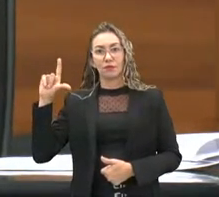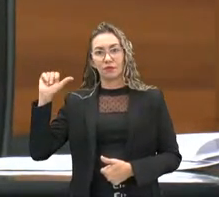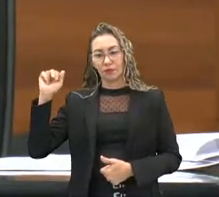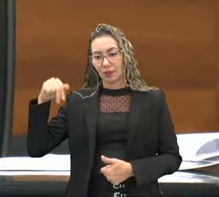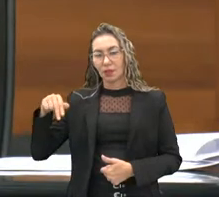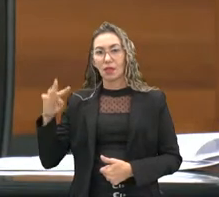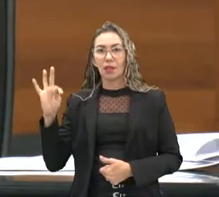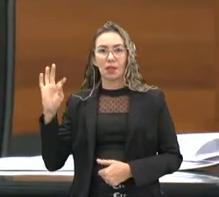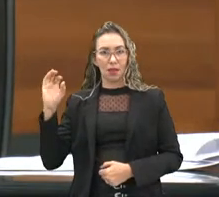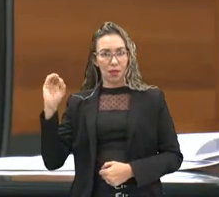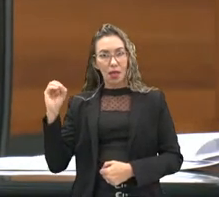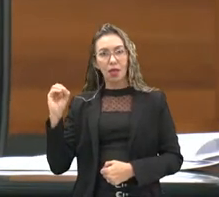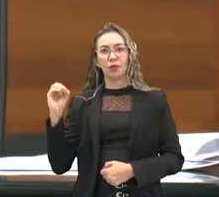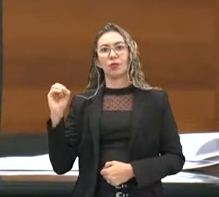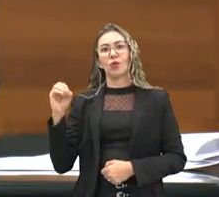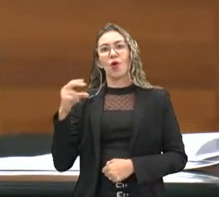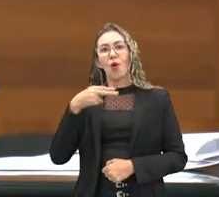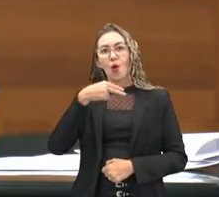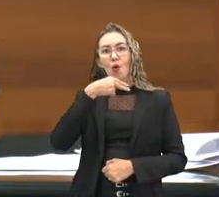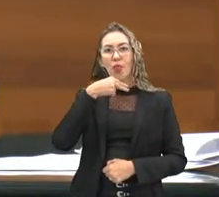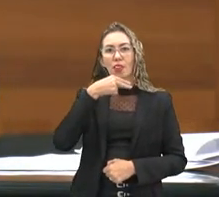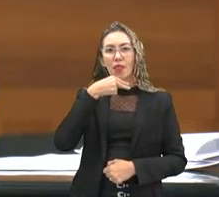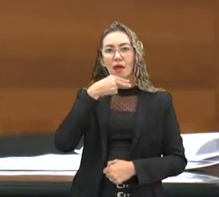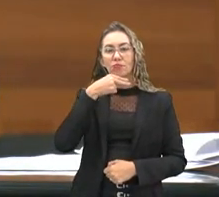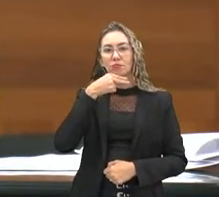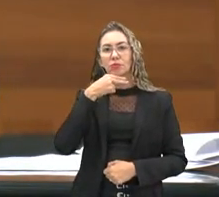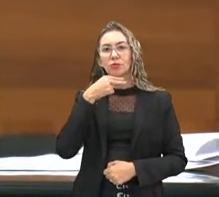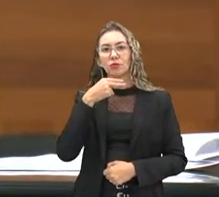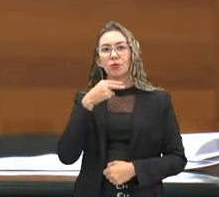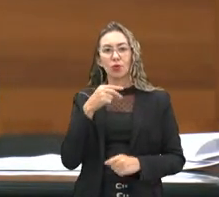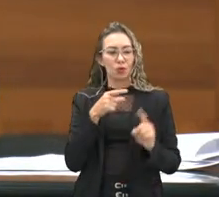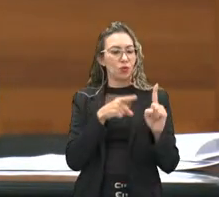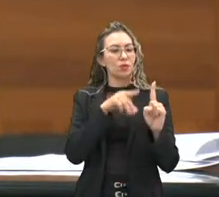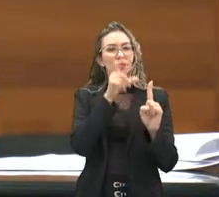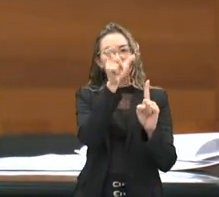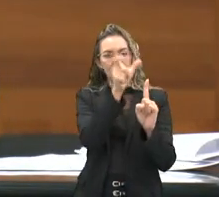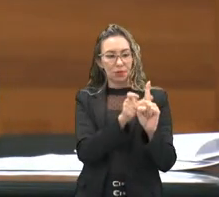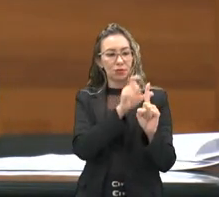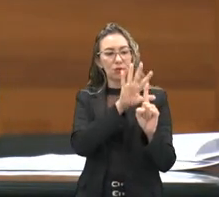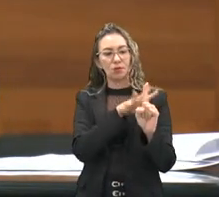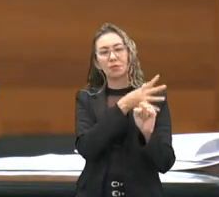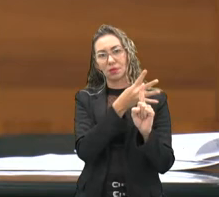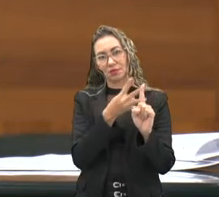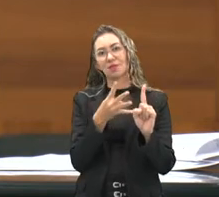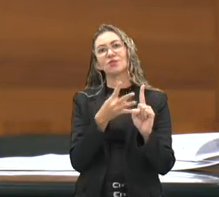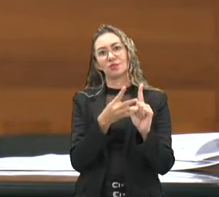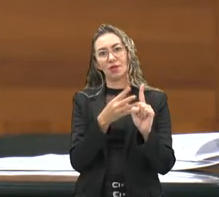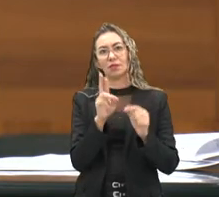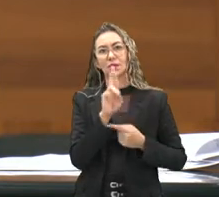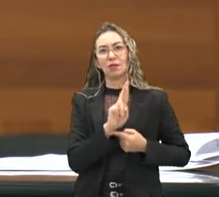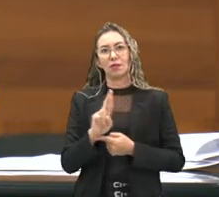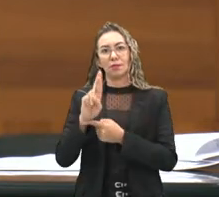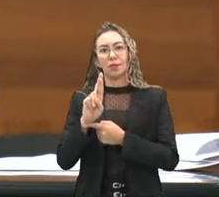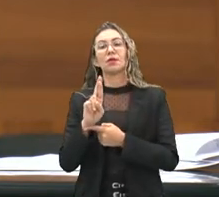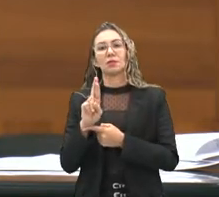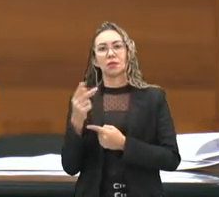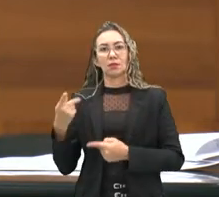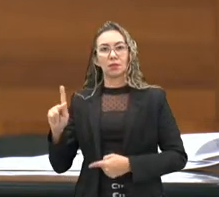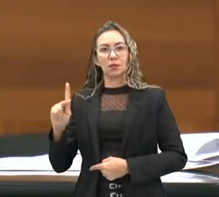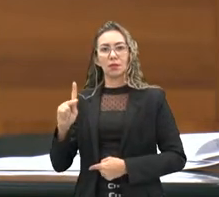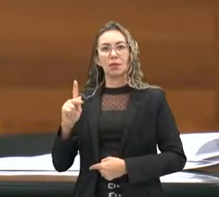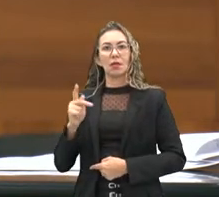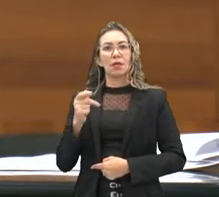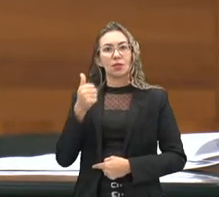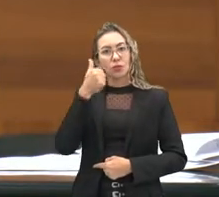do homenageado, que neste instante representa a sua mãe, dona Maria Luísa Miller de